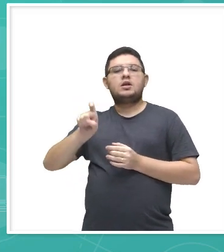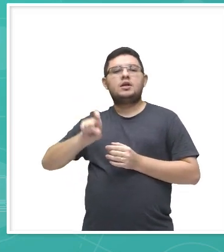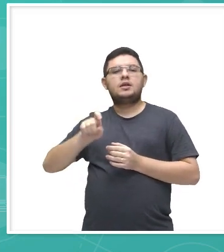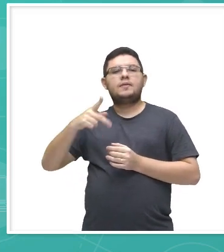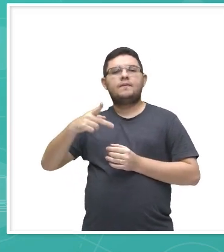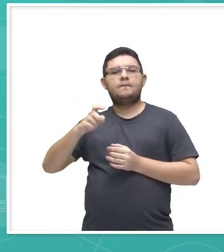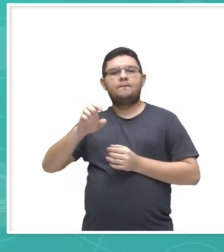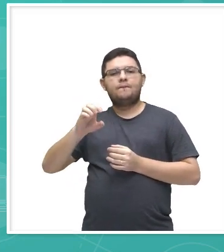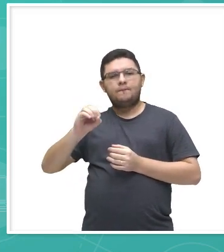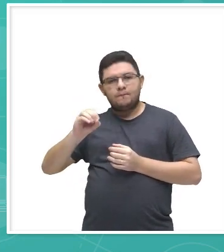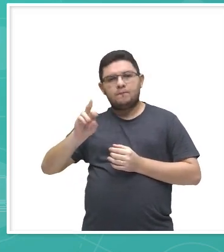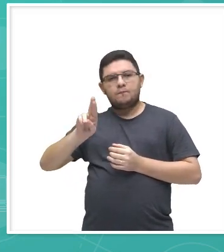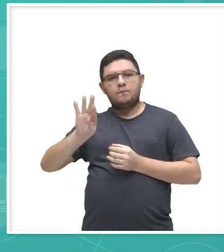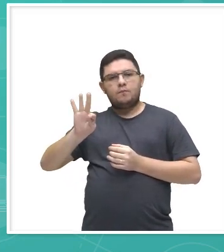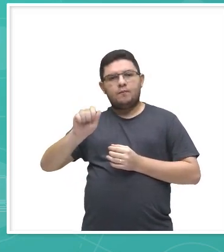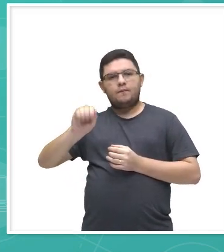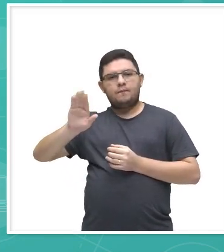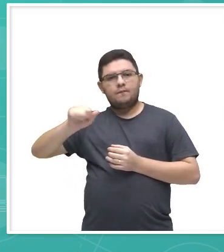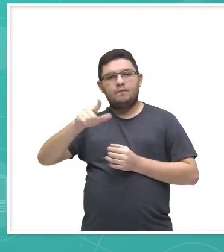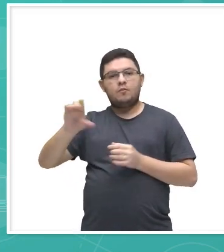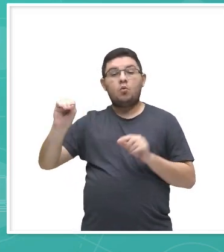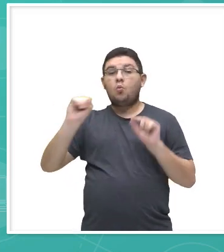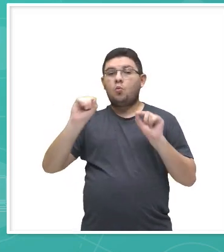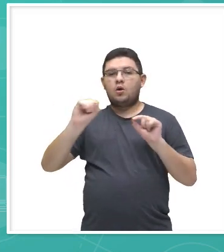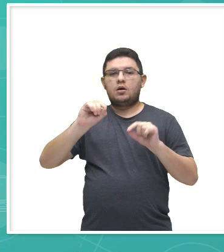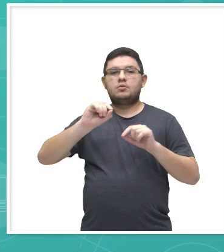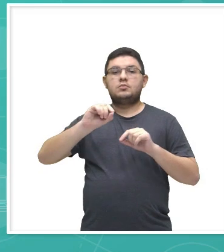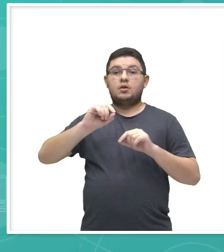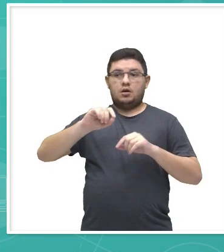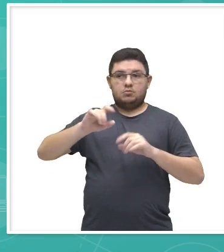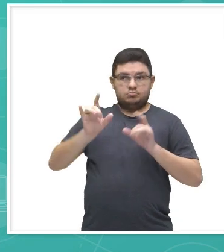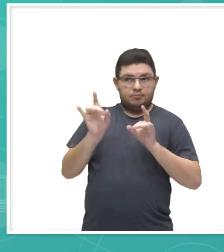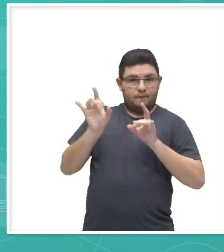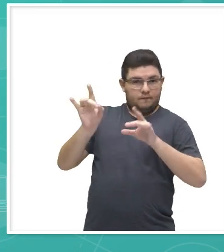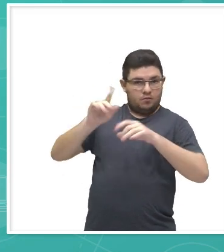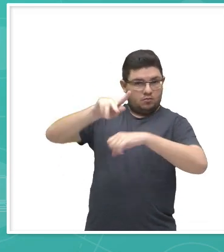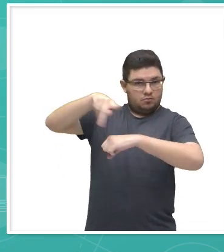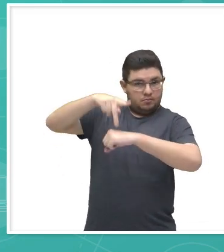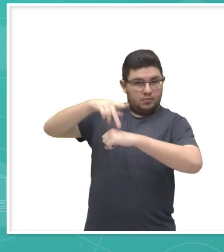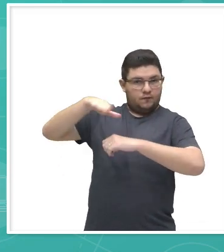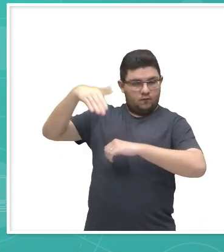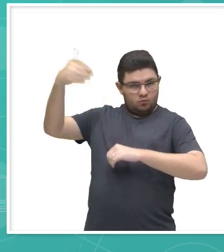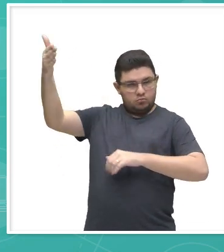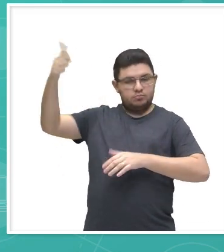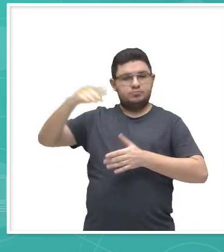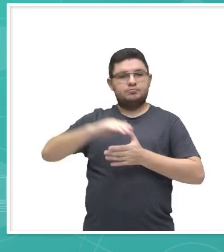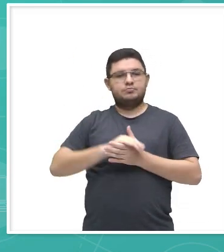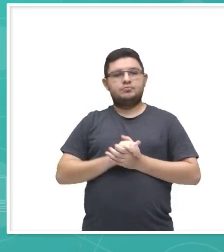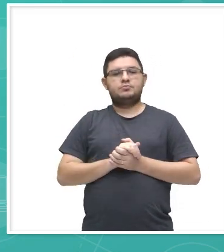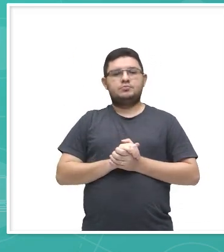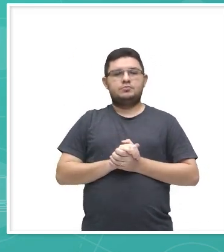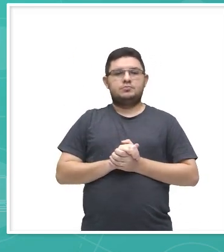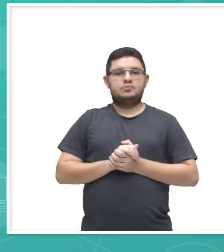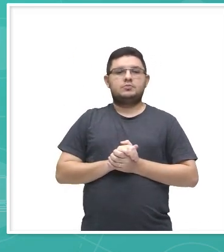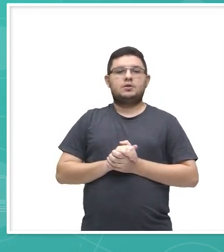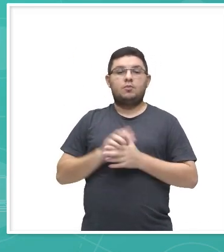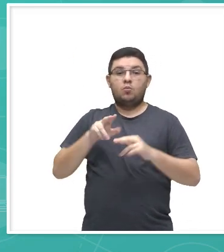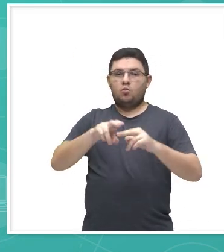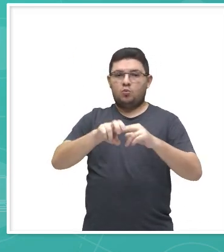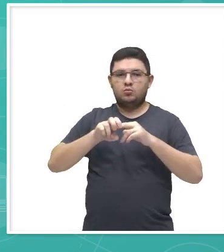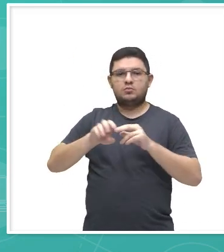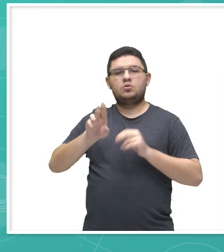mercado externo, tá? Então aqui a gente já tem, né? A gente já pode observar aqui no próprio título, né? Agricultura